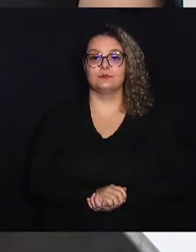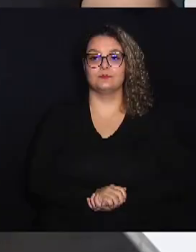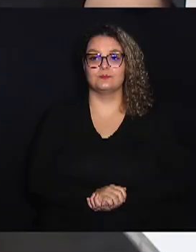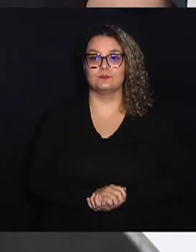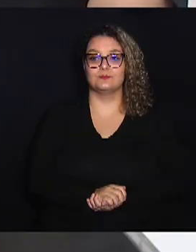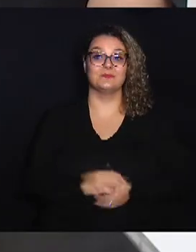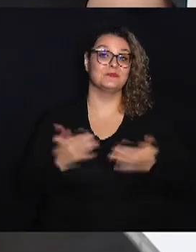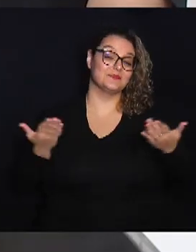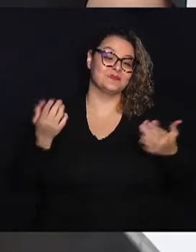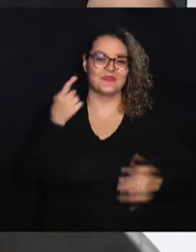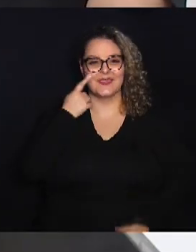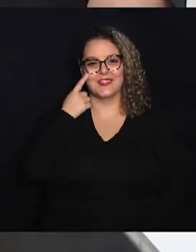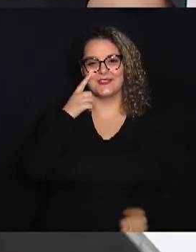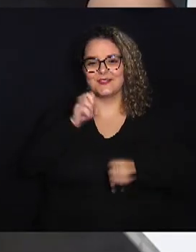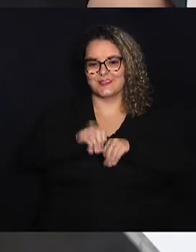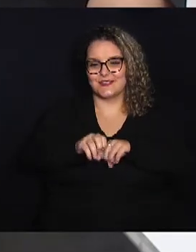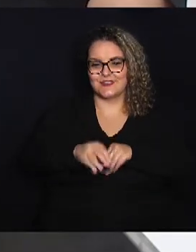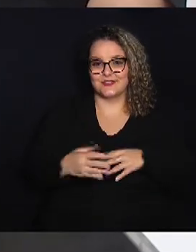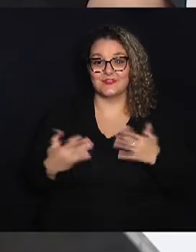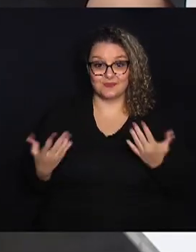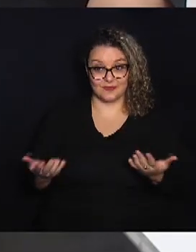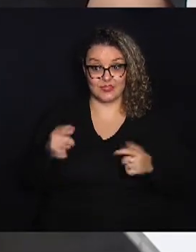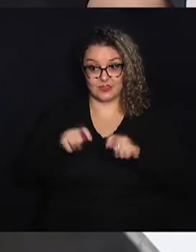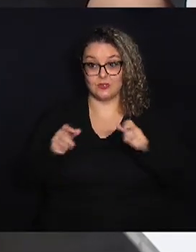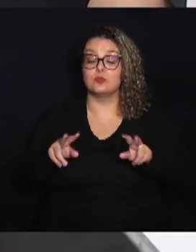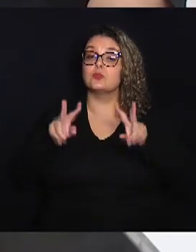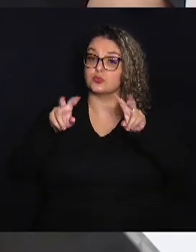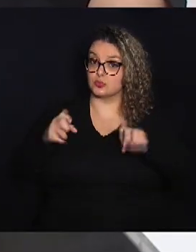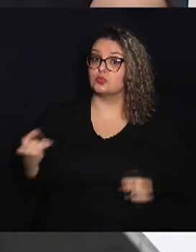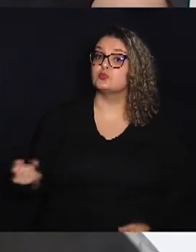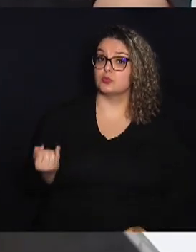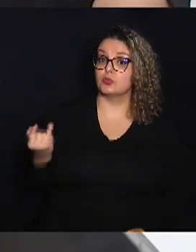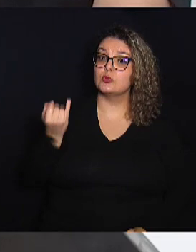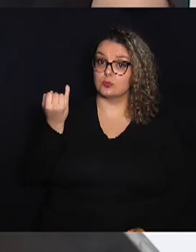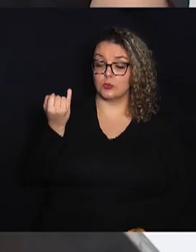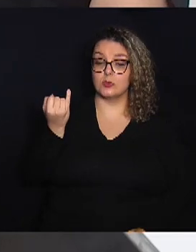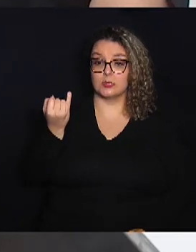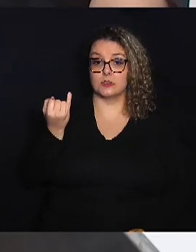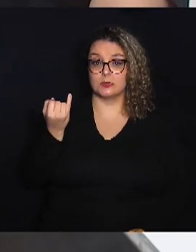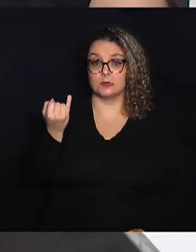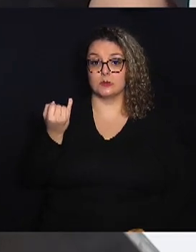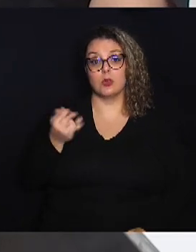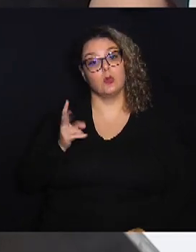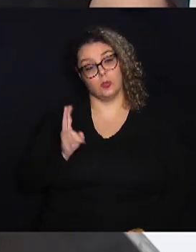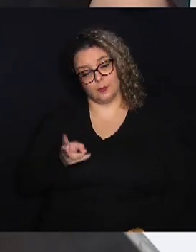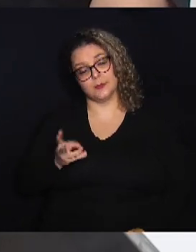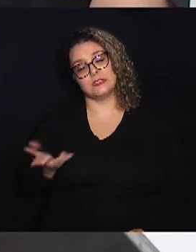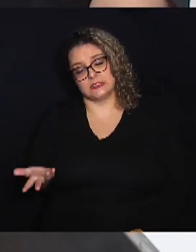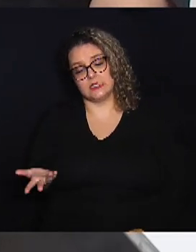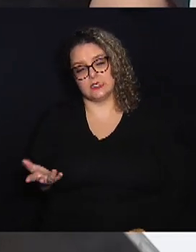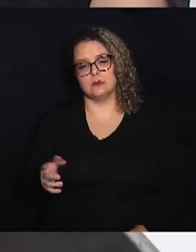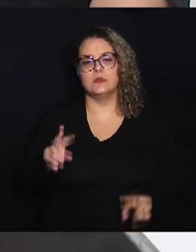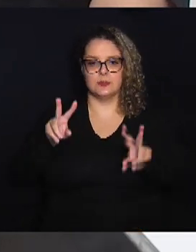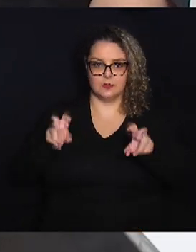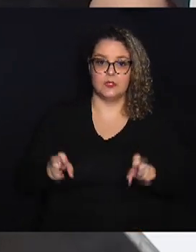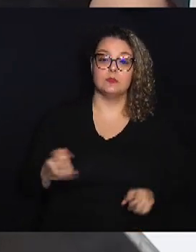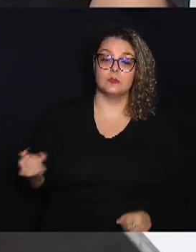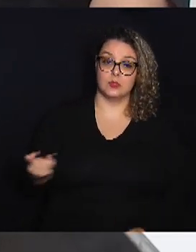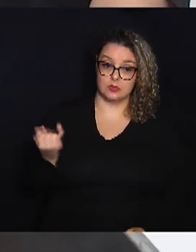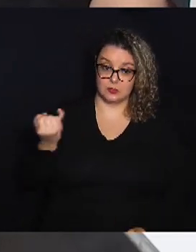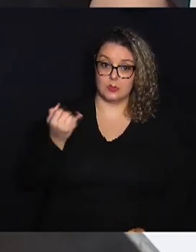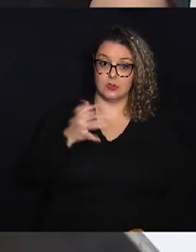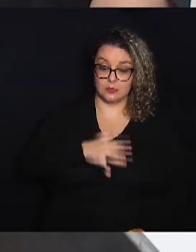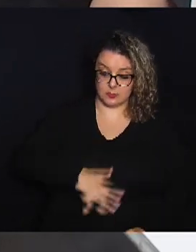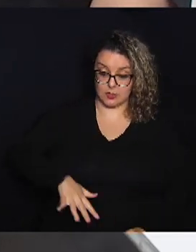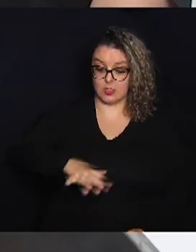Bom, é o quadro De Olho na Educação. Pessoal, assunto super importante aqui. Como sempre, né? A gente traz assuntos referentes à área